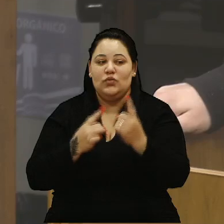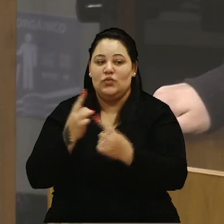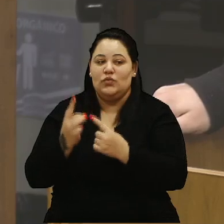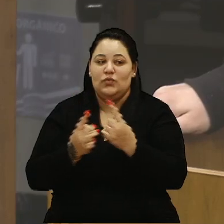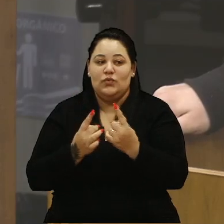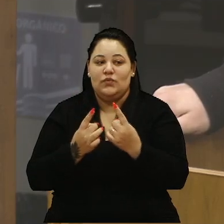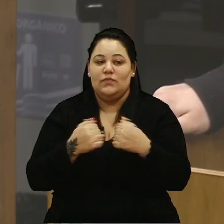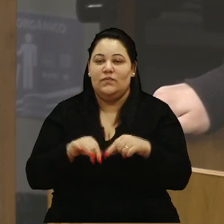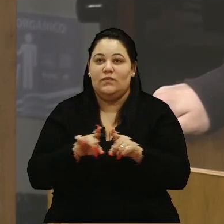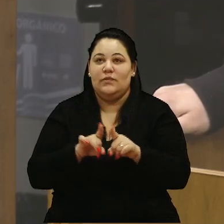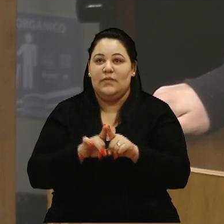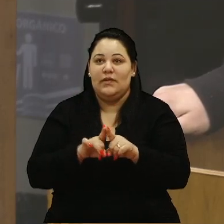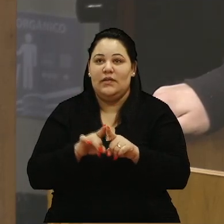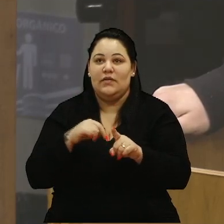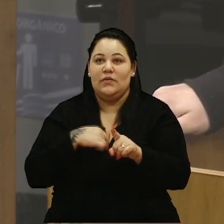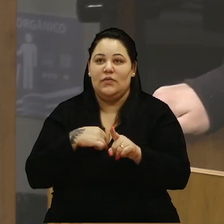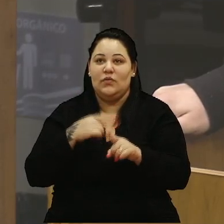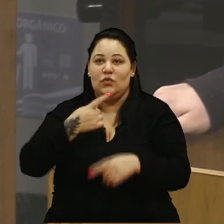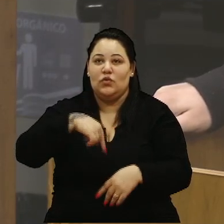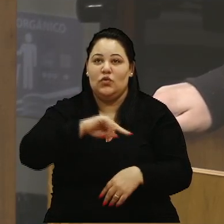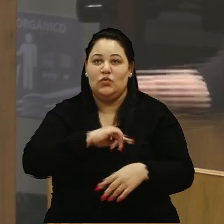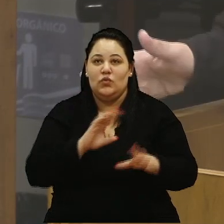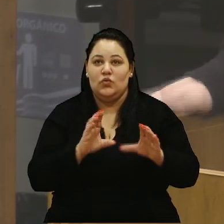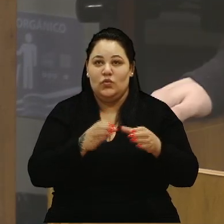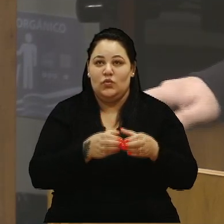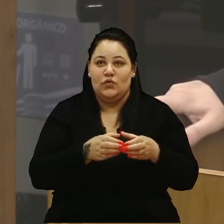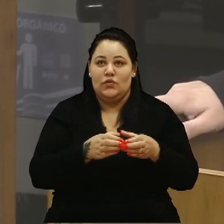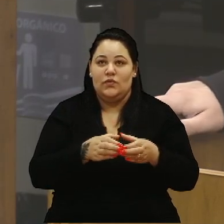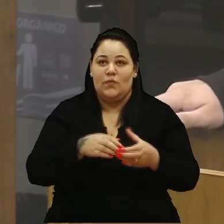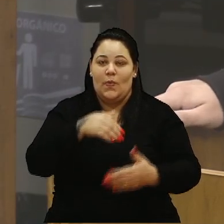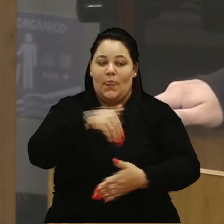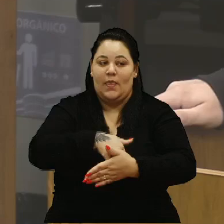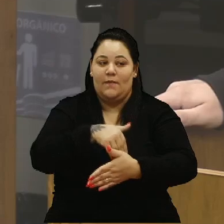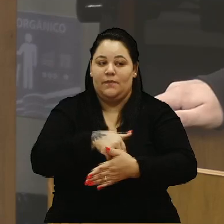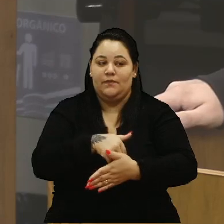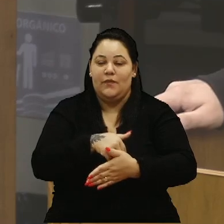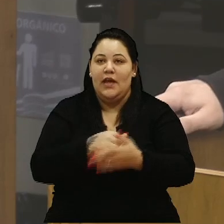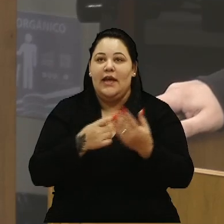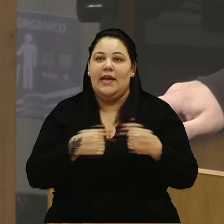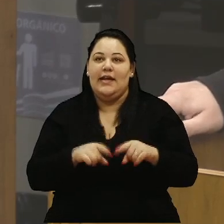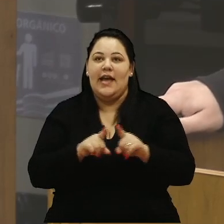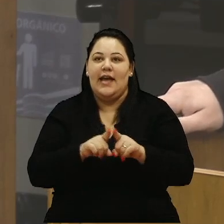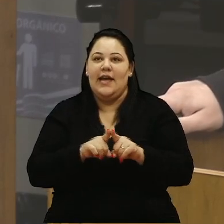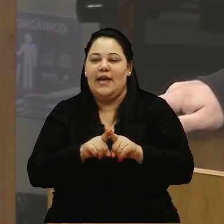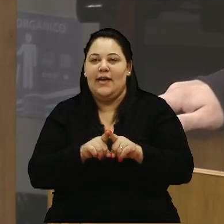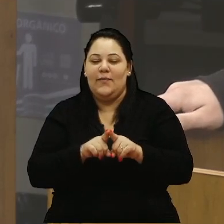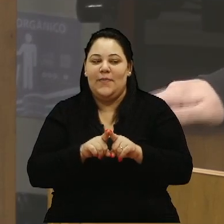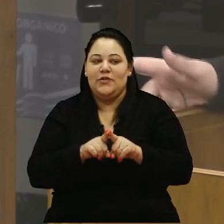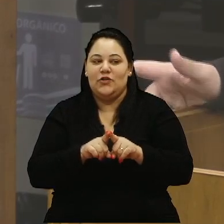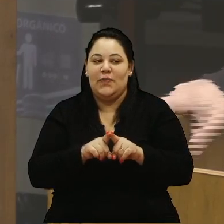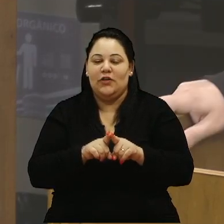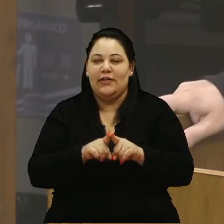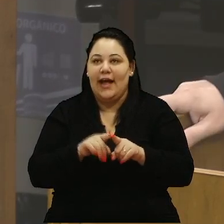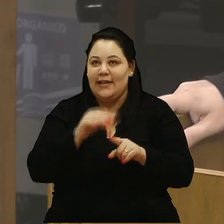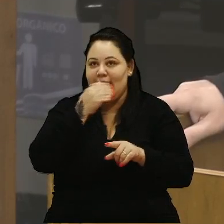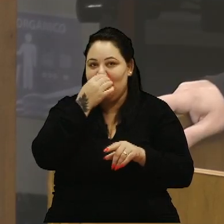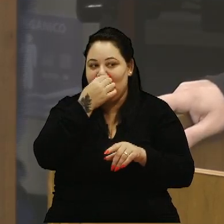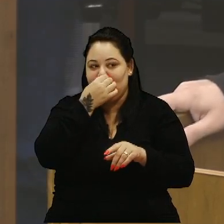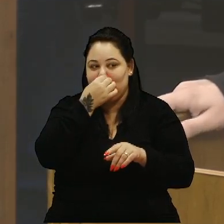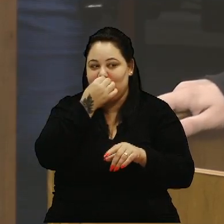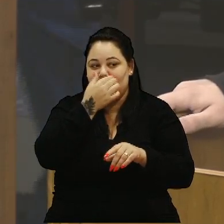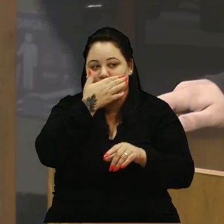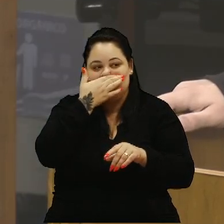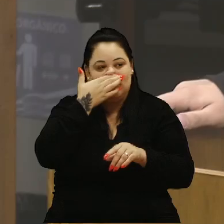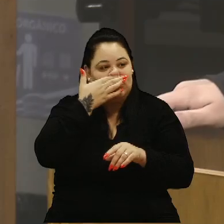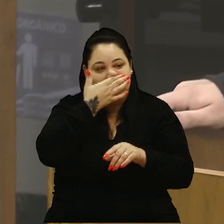partido, na nossa federação, não votaram para a gente ficar com uma cadeira a menos, né? Então, por isso eu optei, em vez